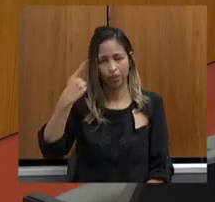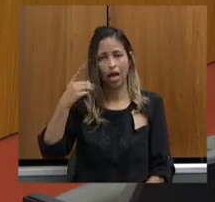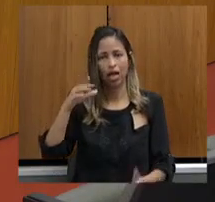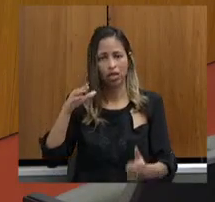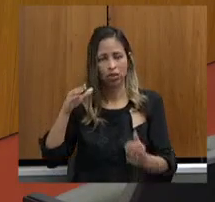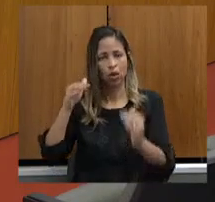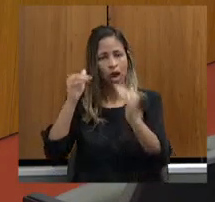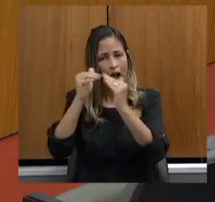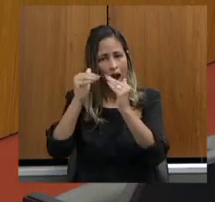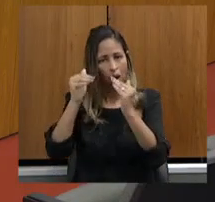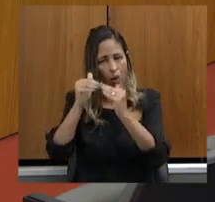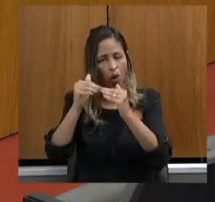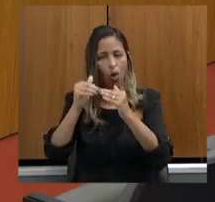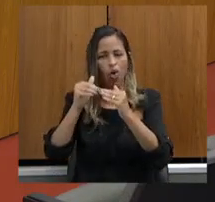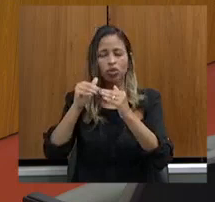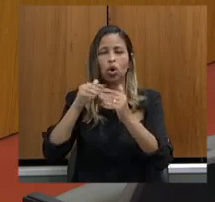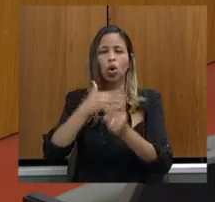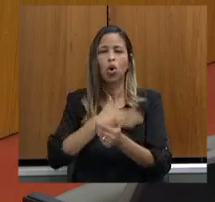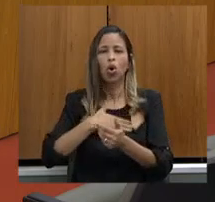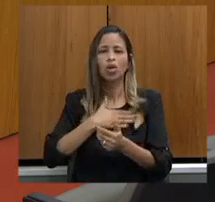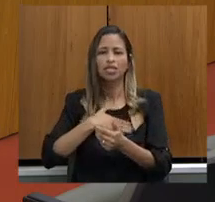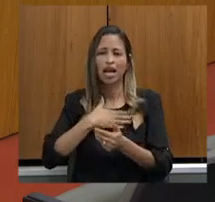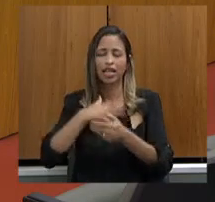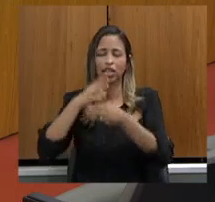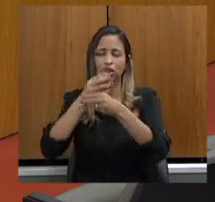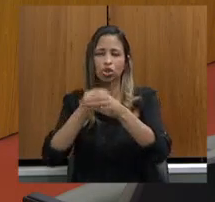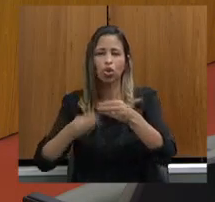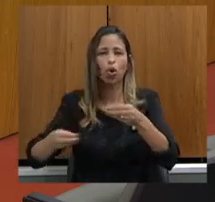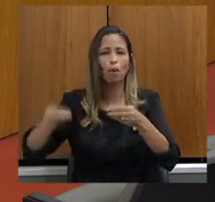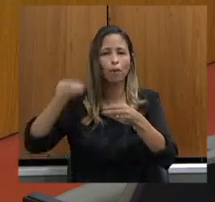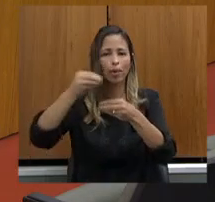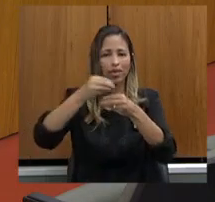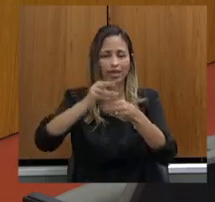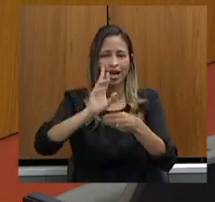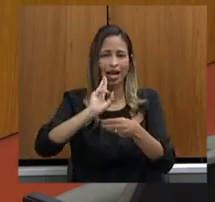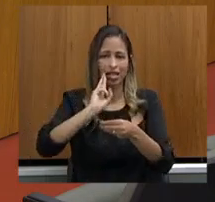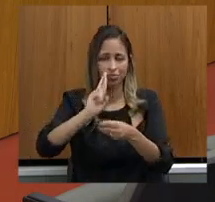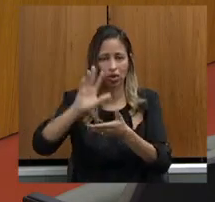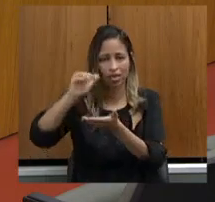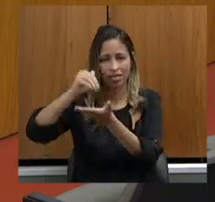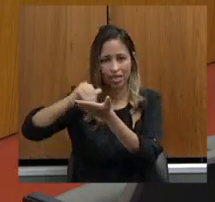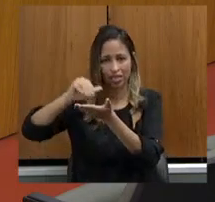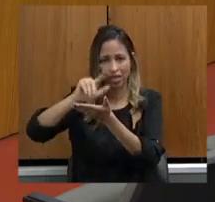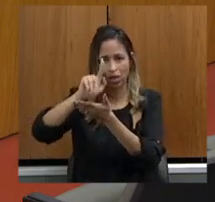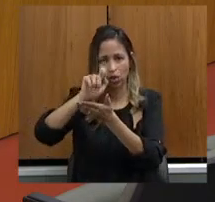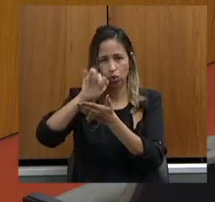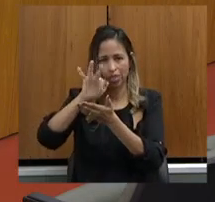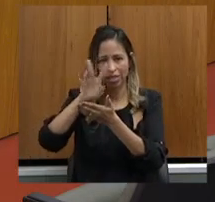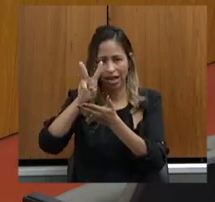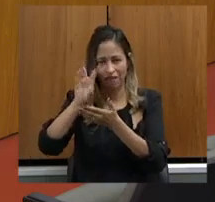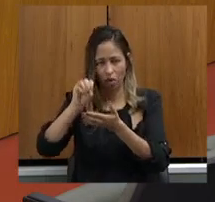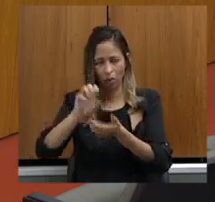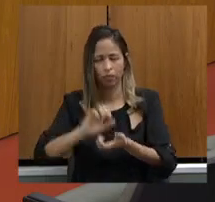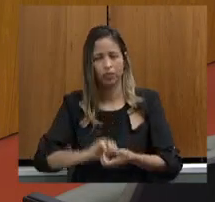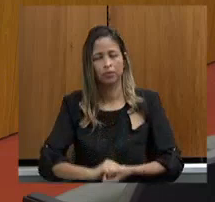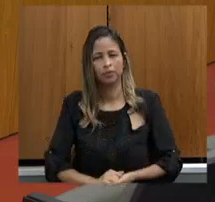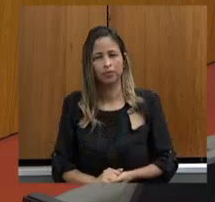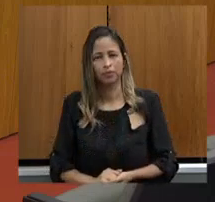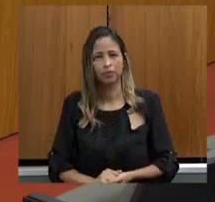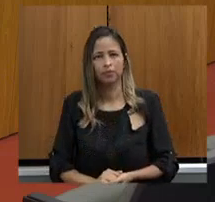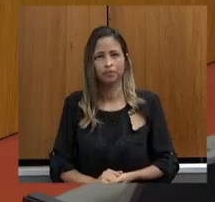de acordo secretário em goreto gostaria de complementar a resposta do secretário Gustavo Barbosa